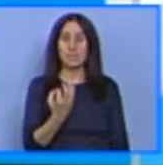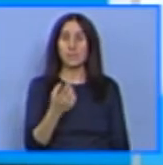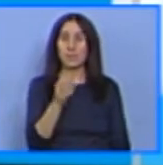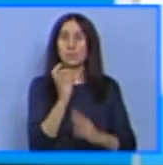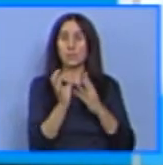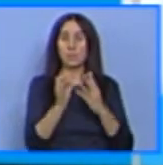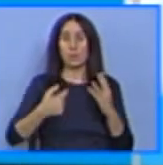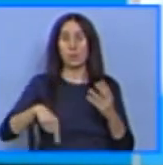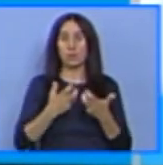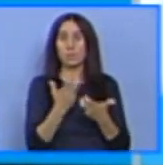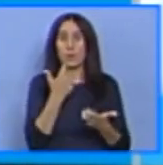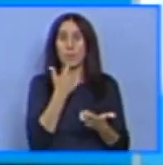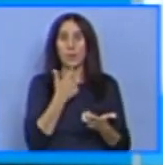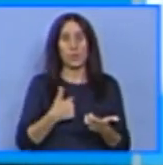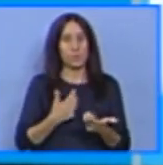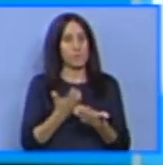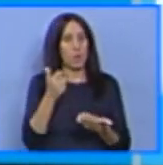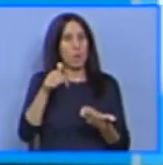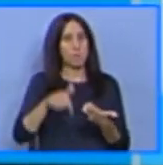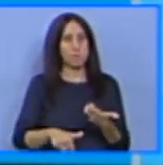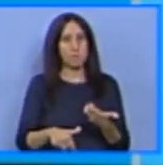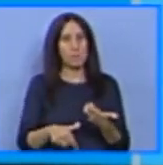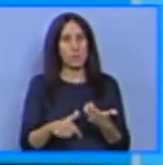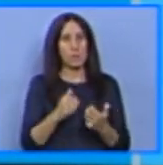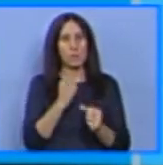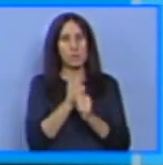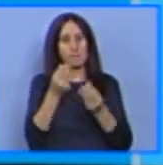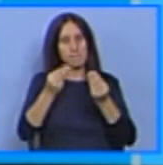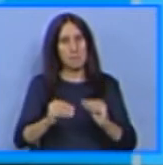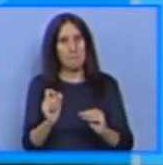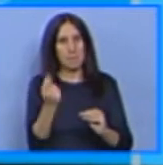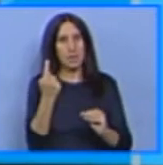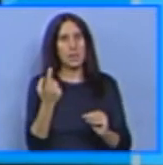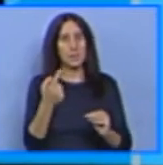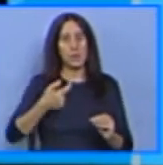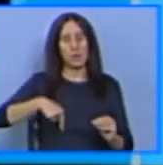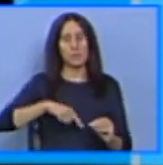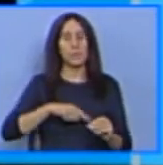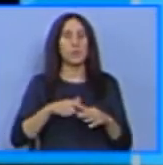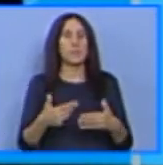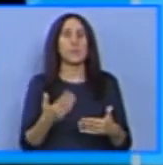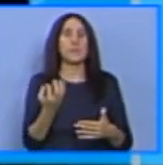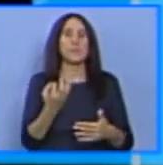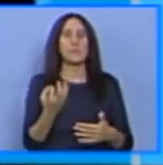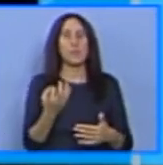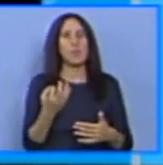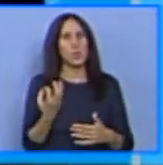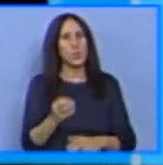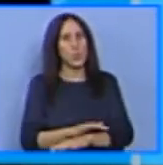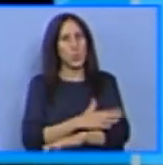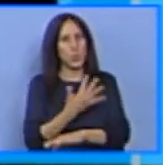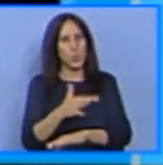também destacamos muito e que eu destaquei logo no primeiro trabalho que fiz, é que nós hoje, quer dizer, apesar de tudo é impressionante, não é?